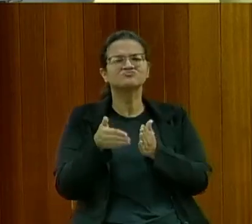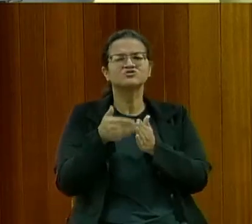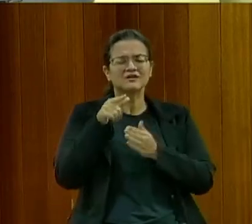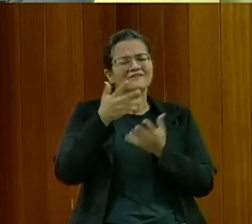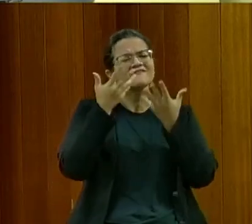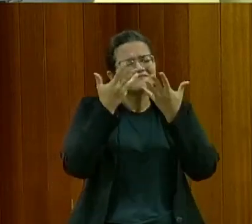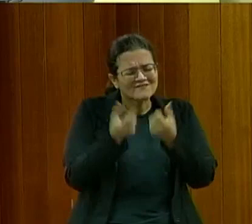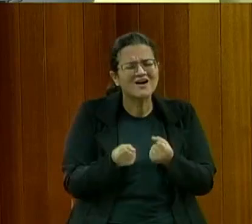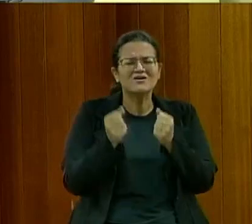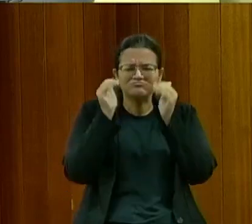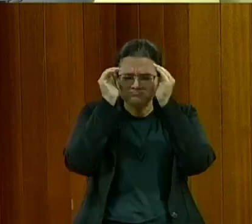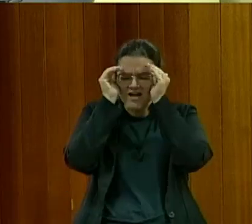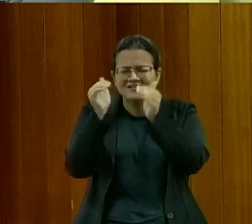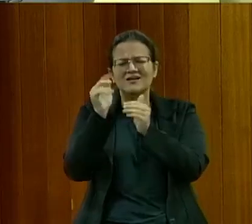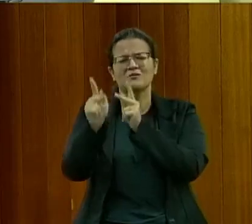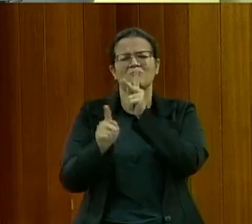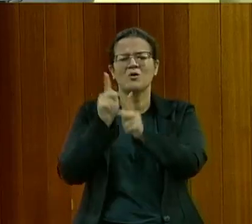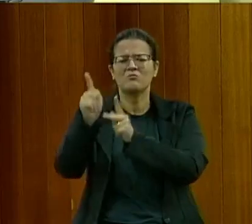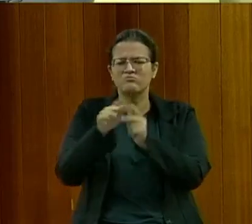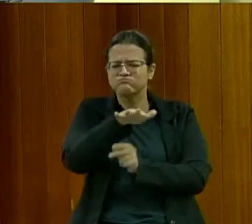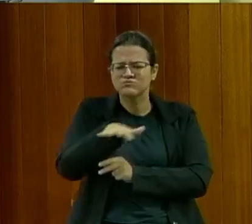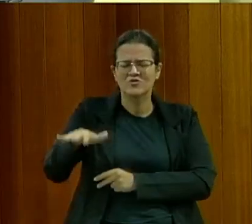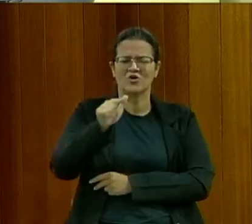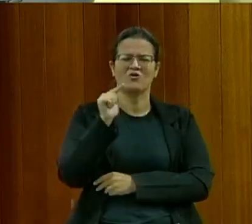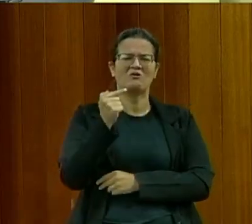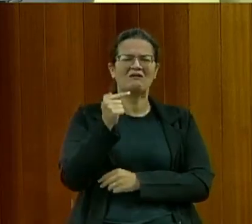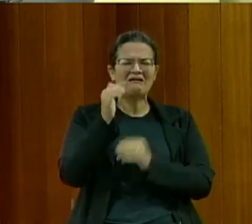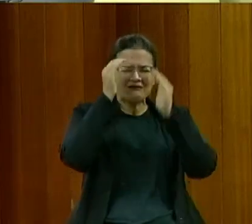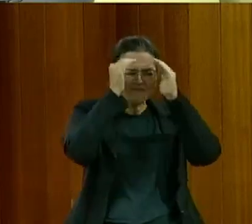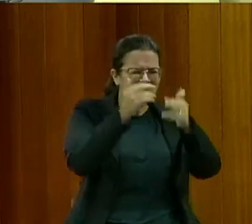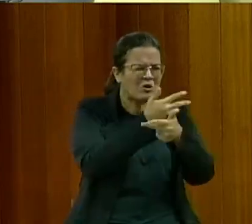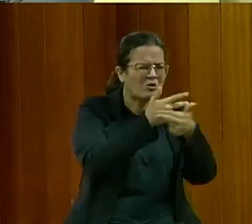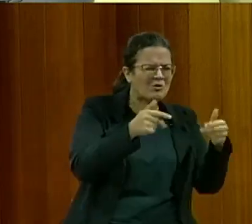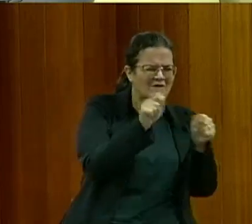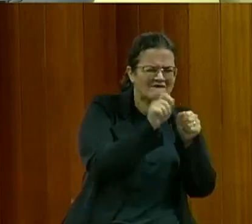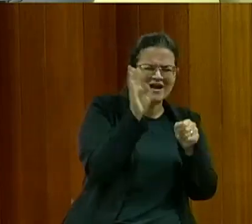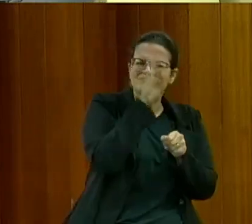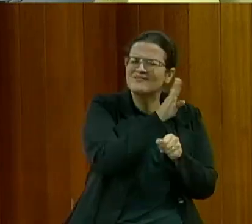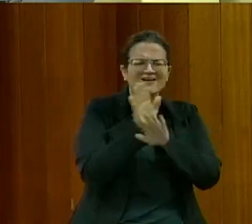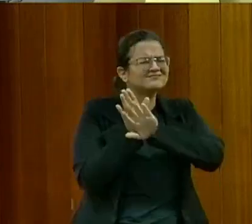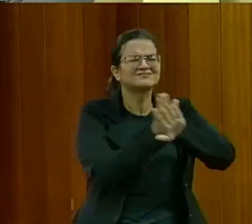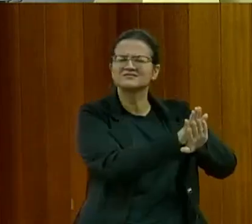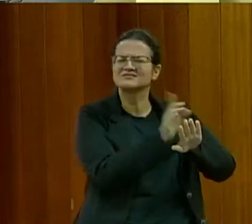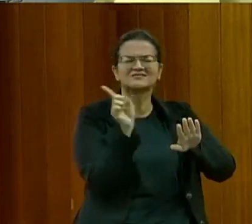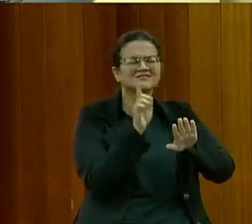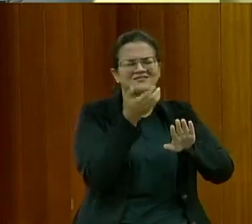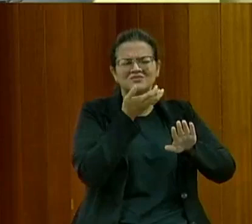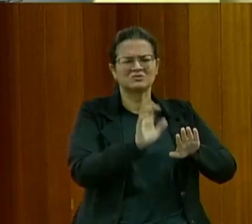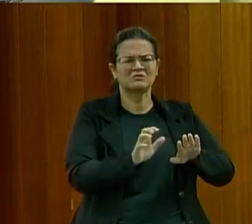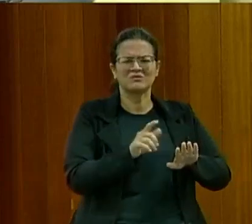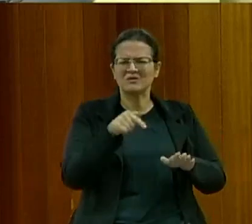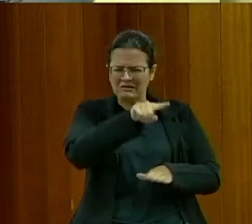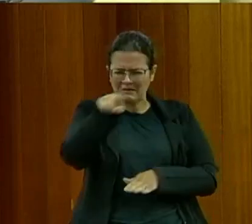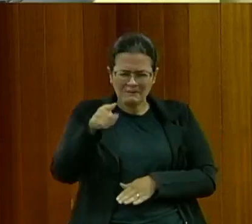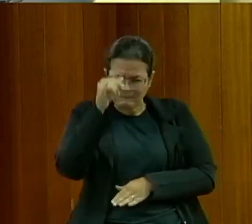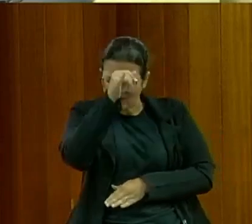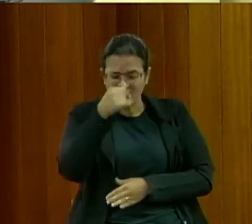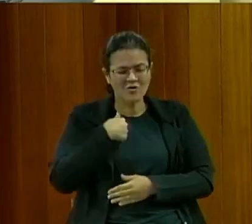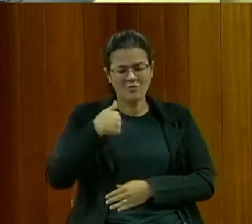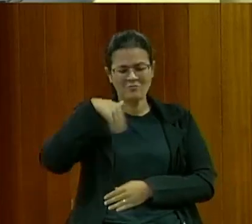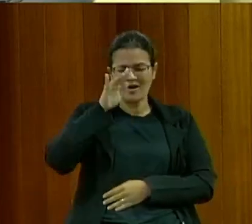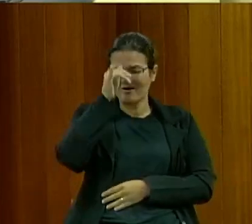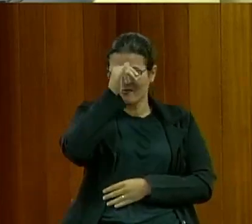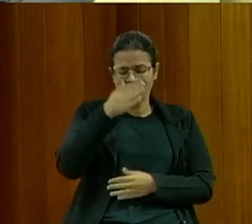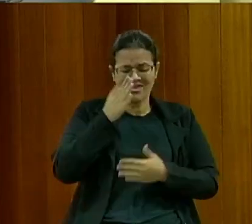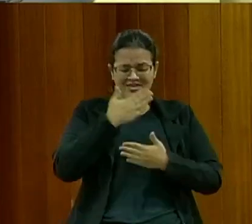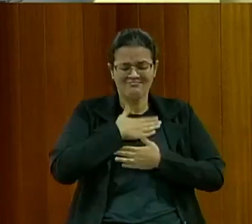não entrar dentro do galinheiro, não, meu Deus, vai, só se aqui tem bobo aqui, o mais bobo aqui é eu, o mais bobo dessa casa sou eu,